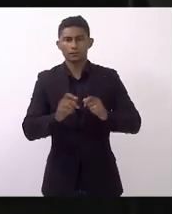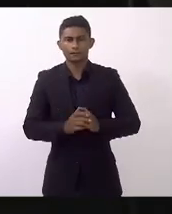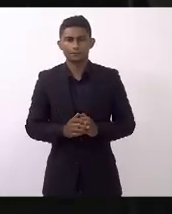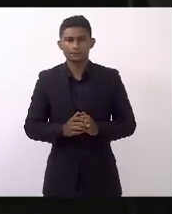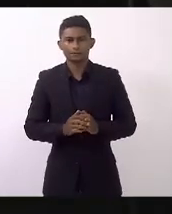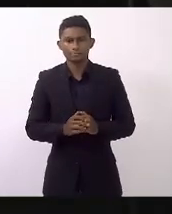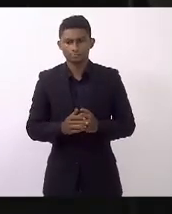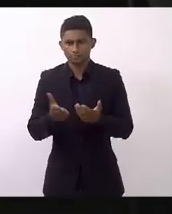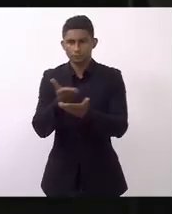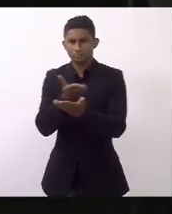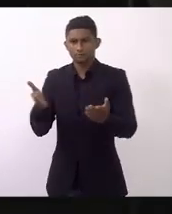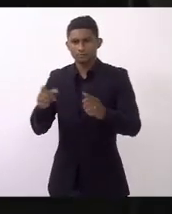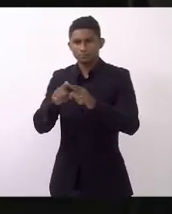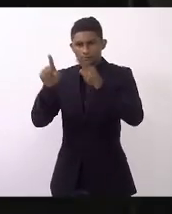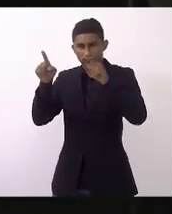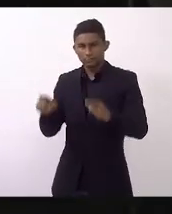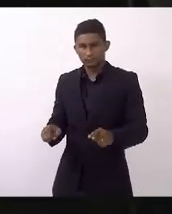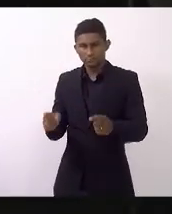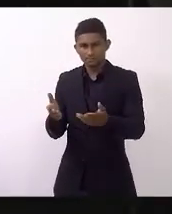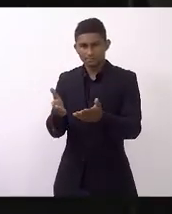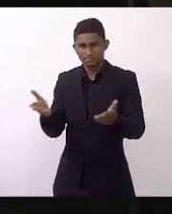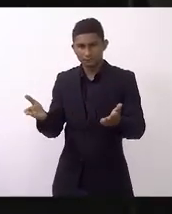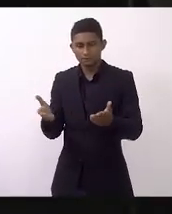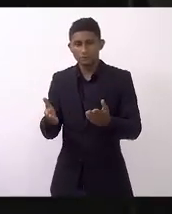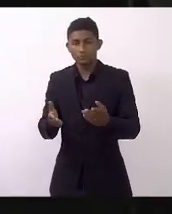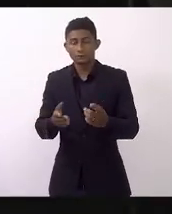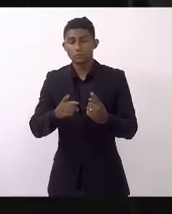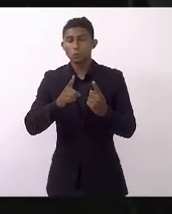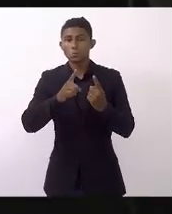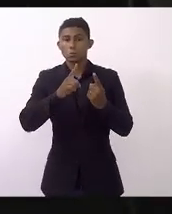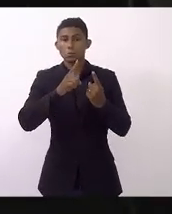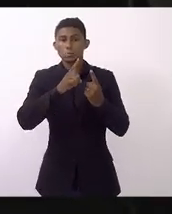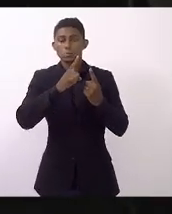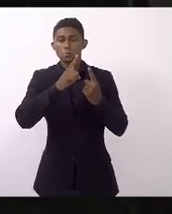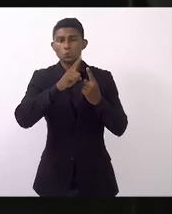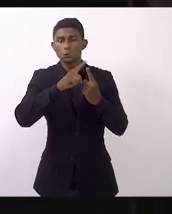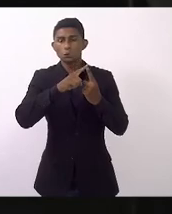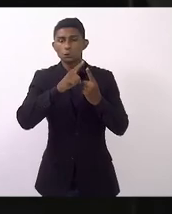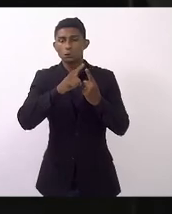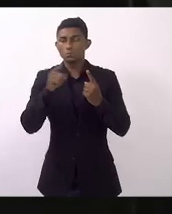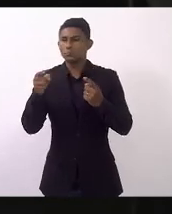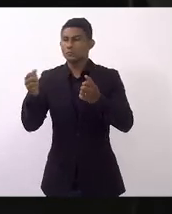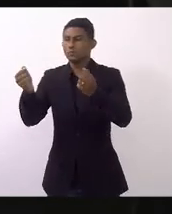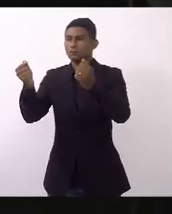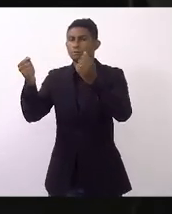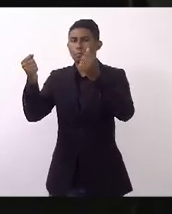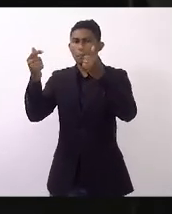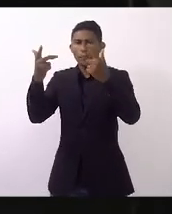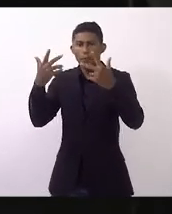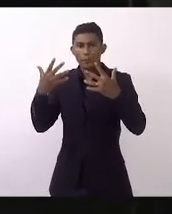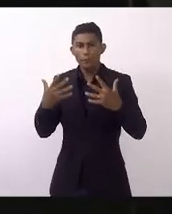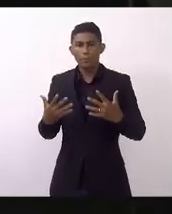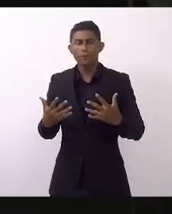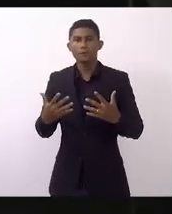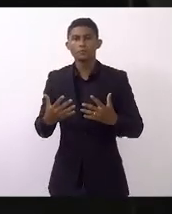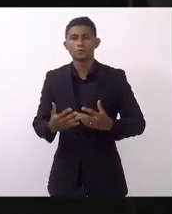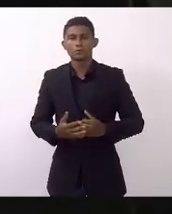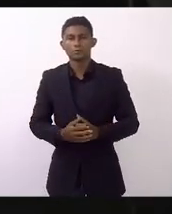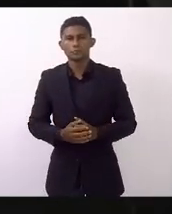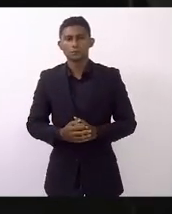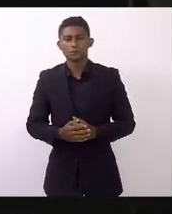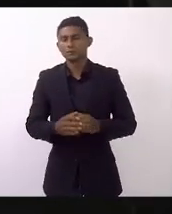Os funcionários, um deles me contava, na ocasião,